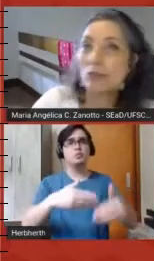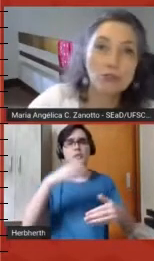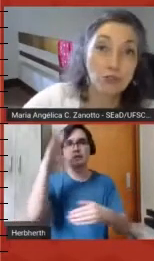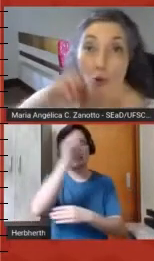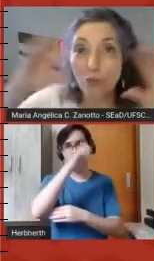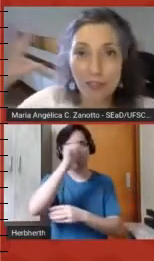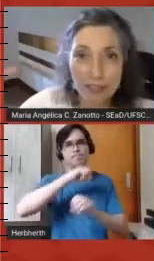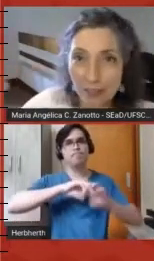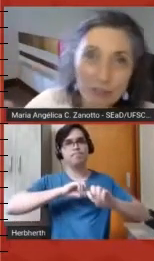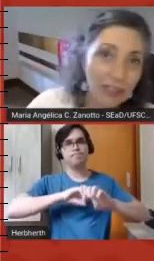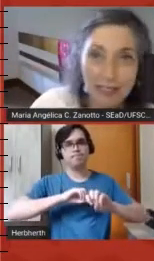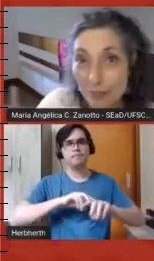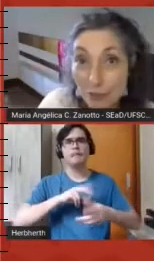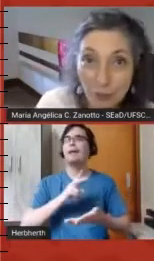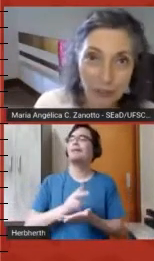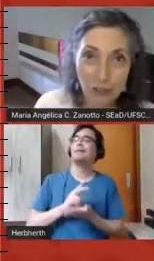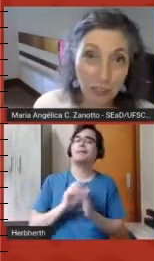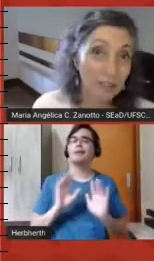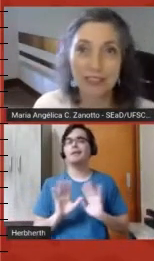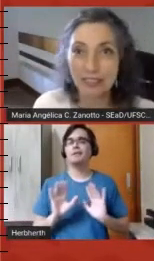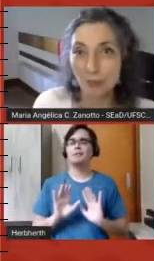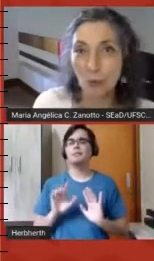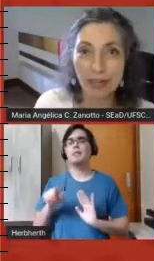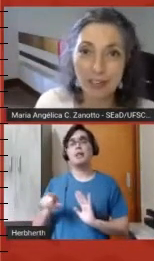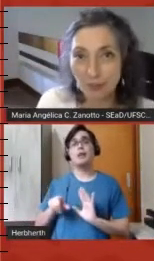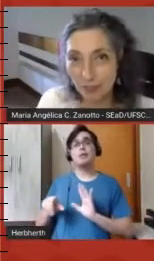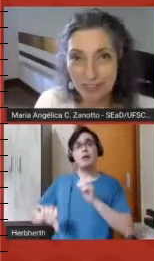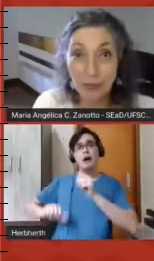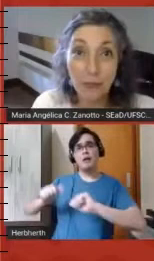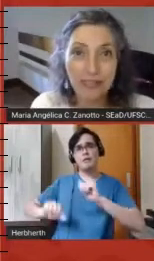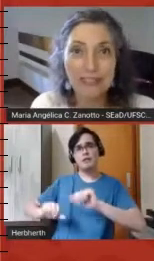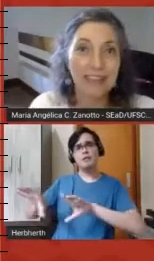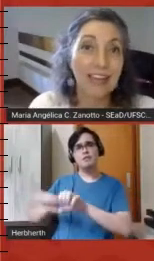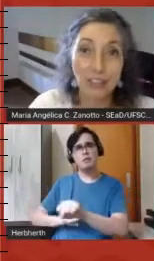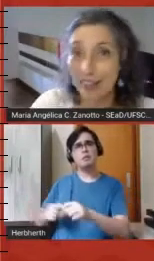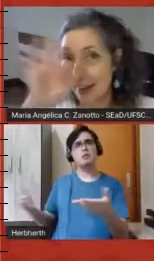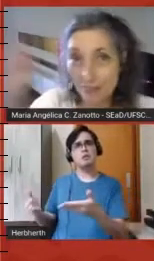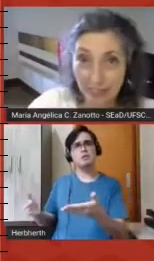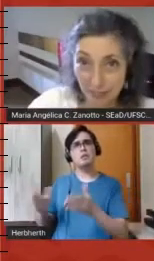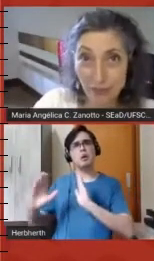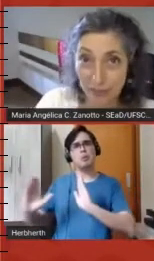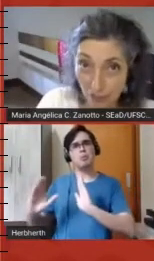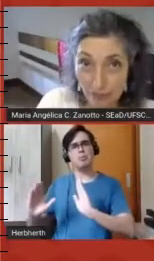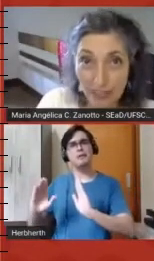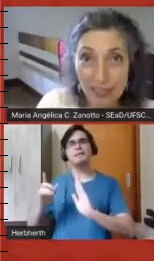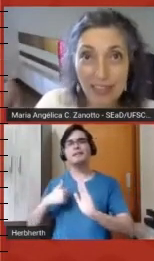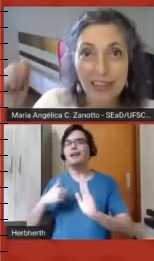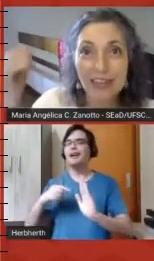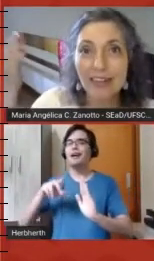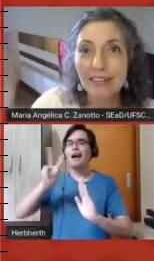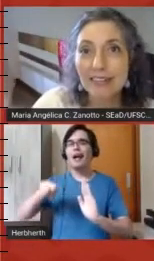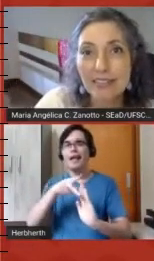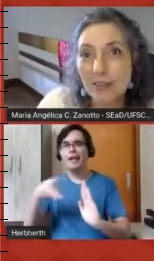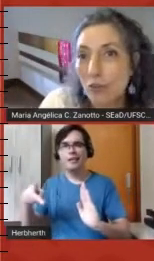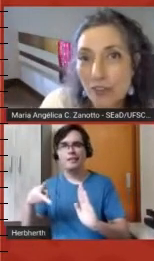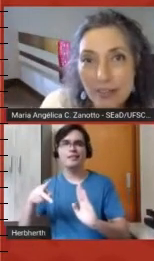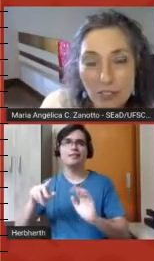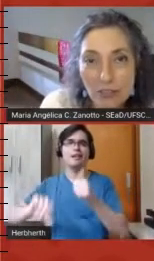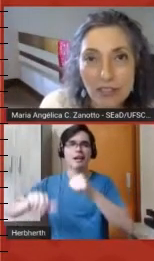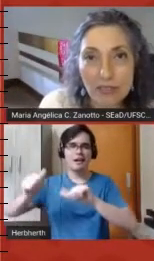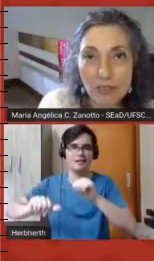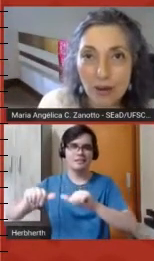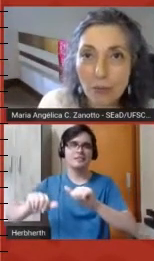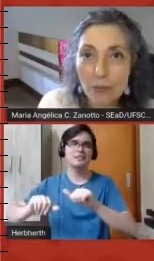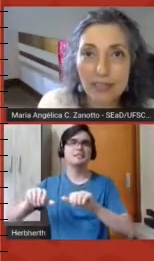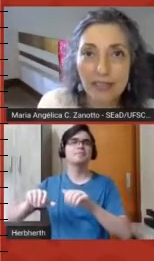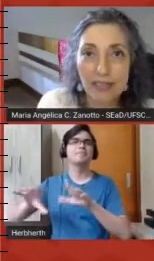esteja, não, eu estou fazendo avaliação formativa nesse momento, e fazer uma hashtag avaliação formativa, o fato